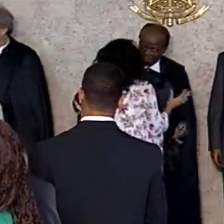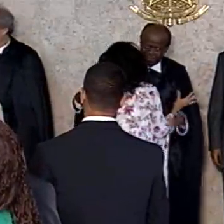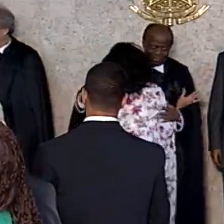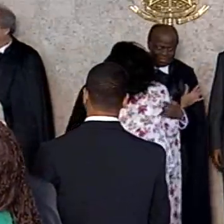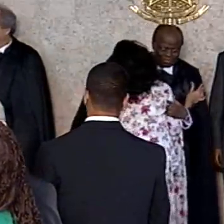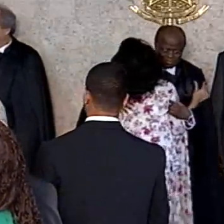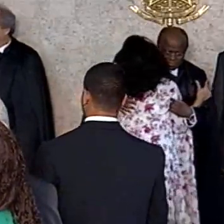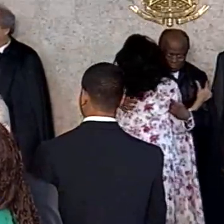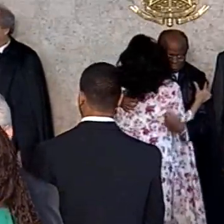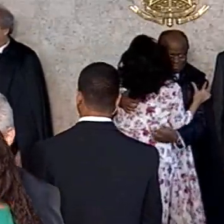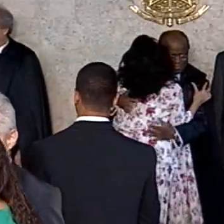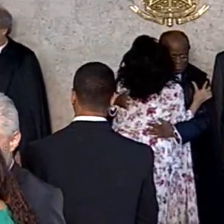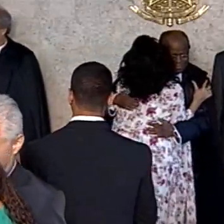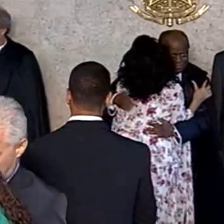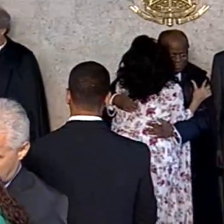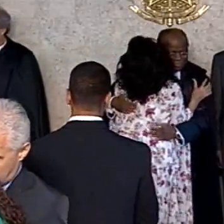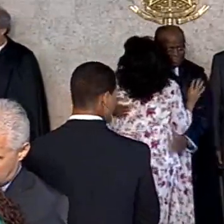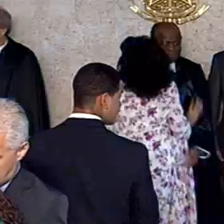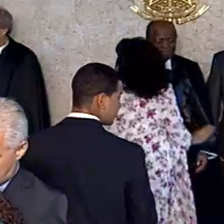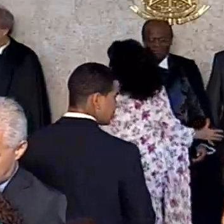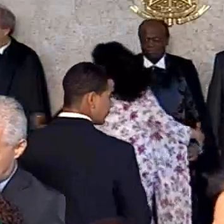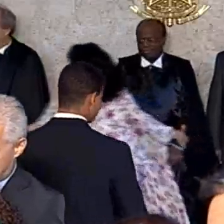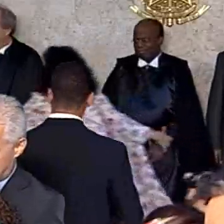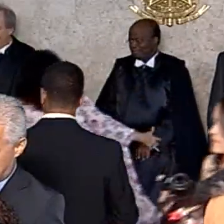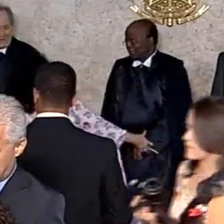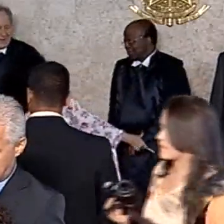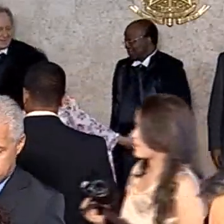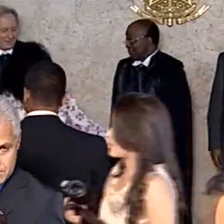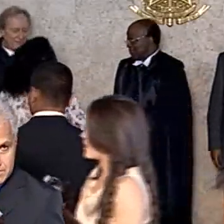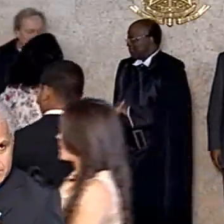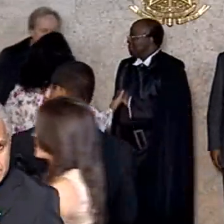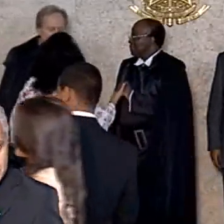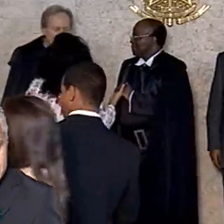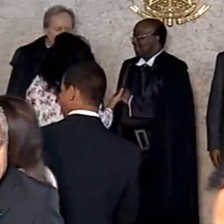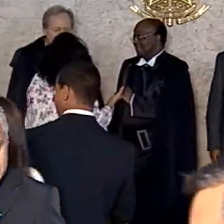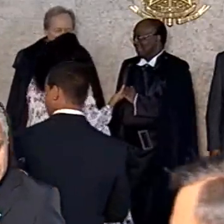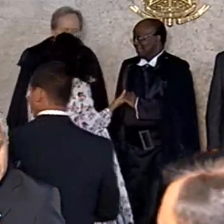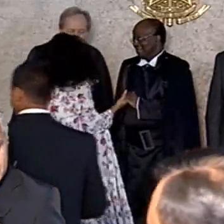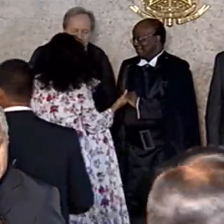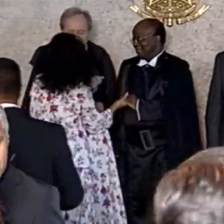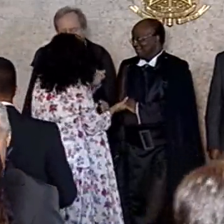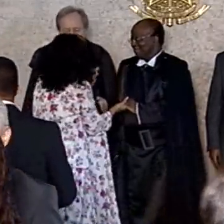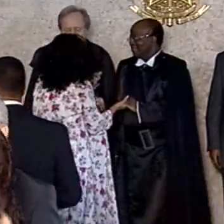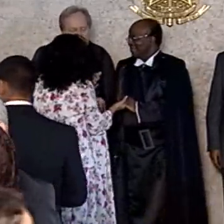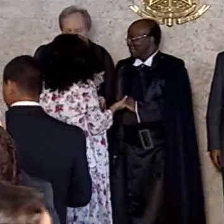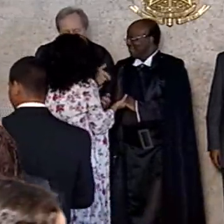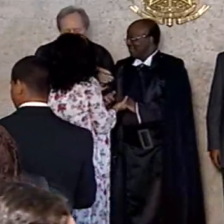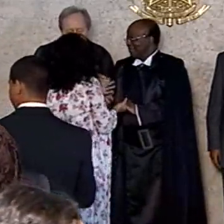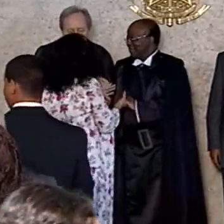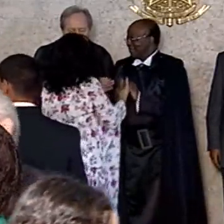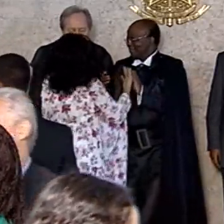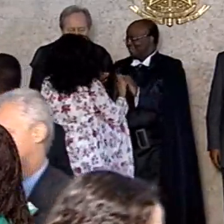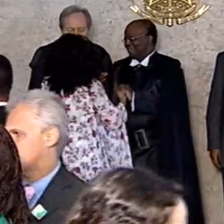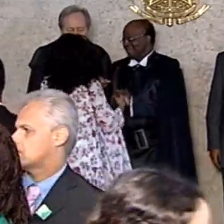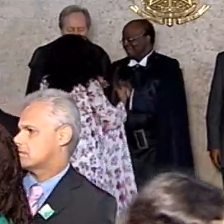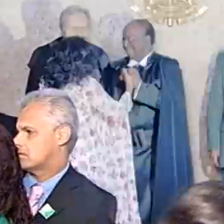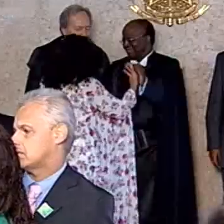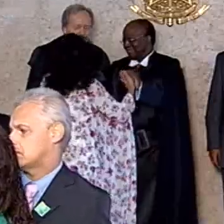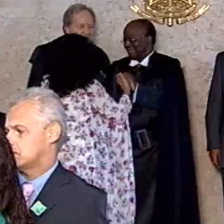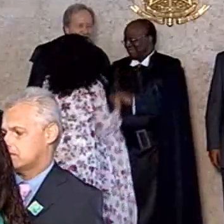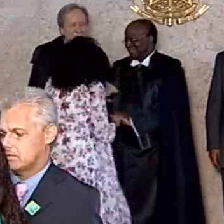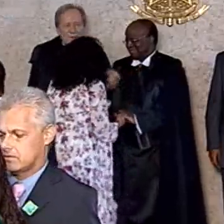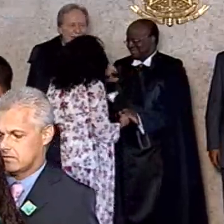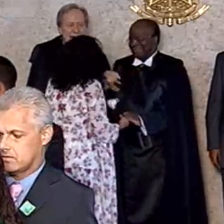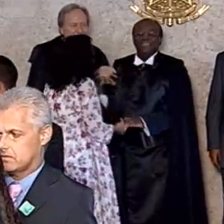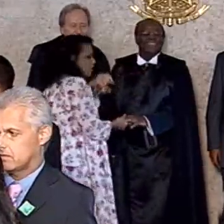de Paris II, Panthéon Assá, onde cumpriu extenso programa de doutoramento de 88